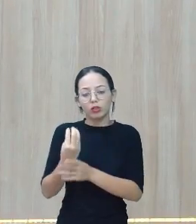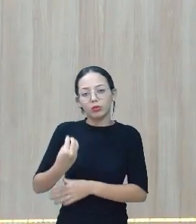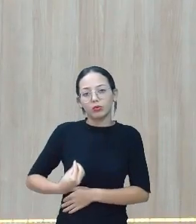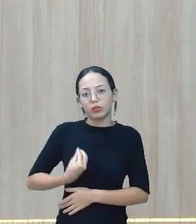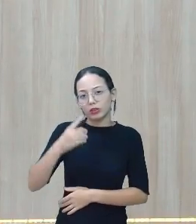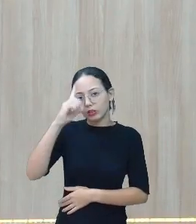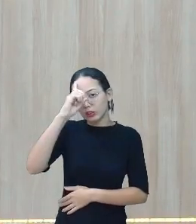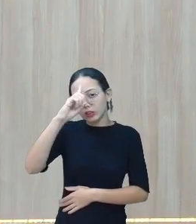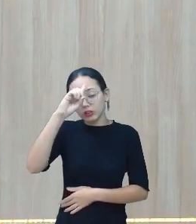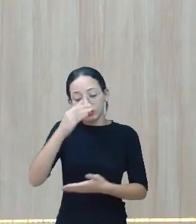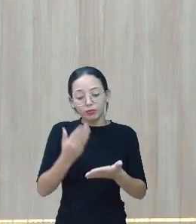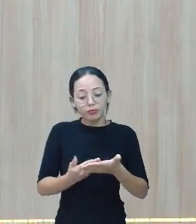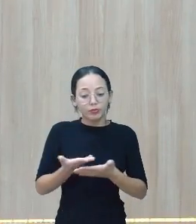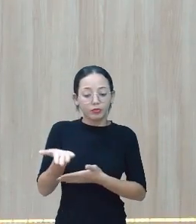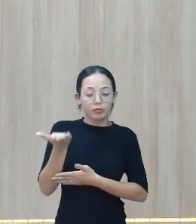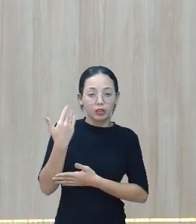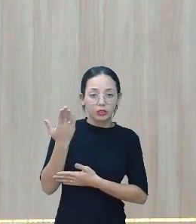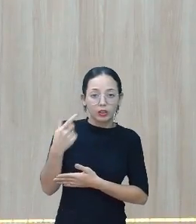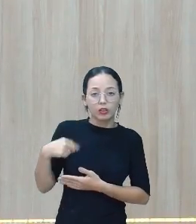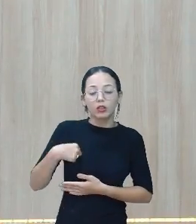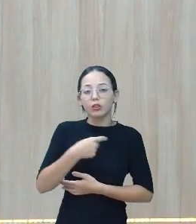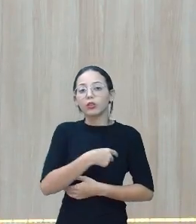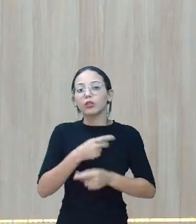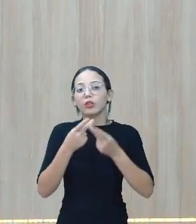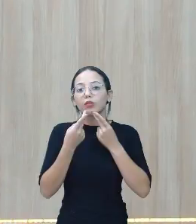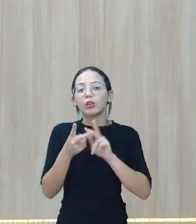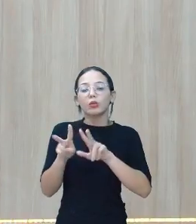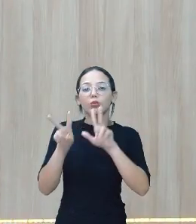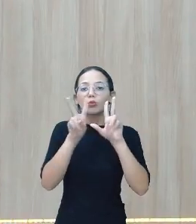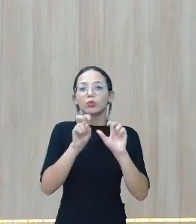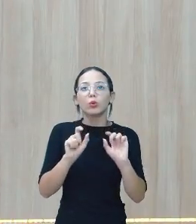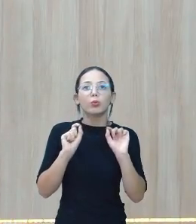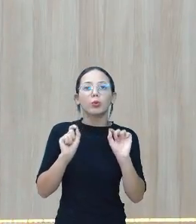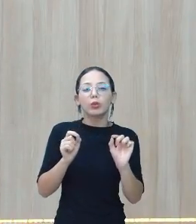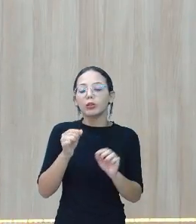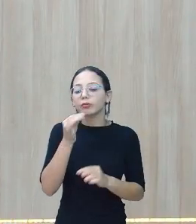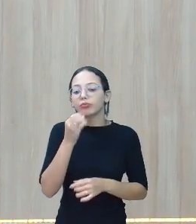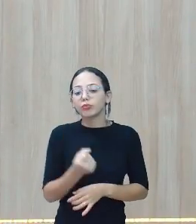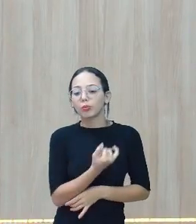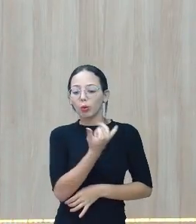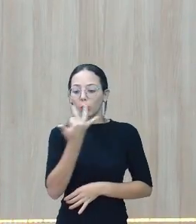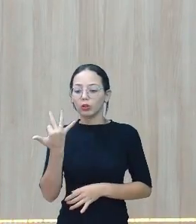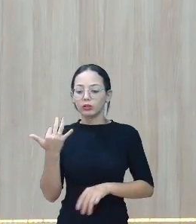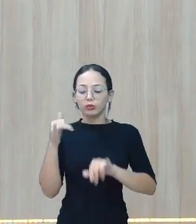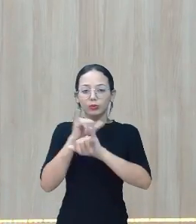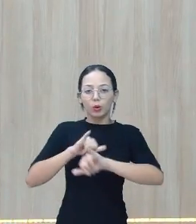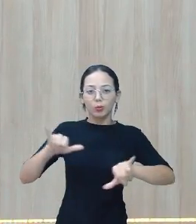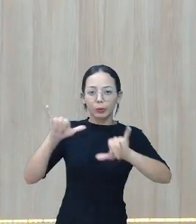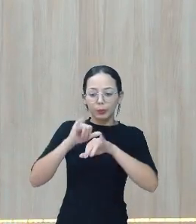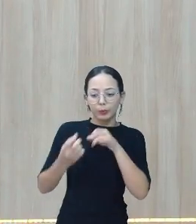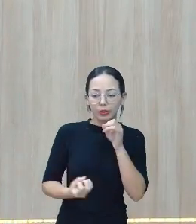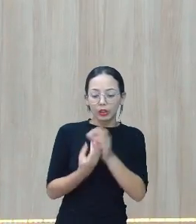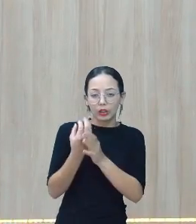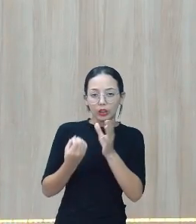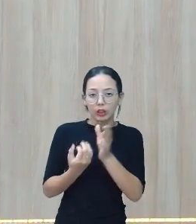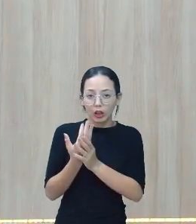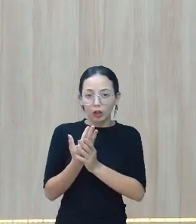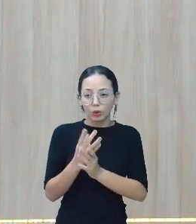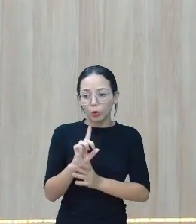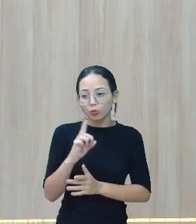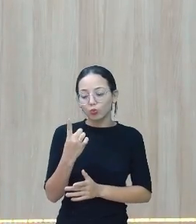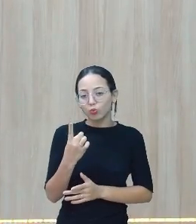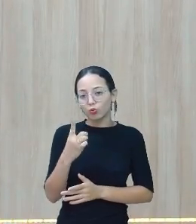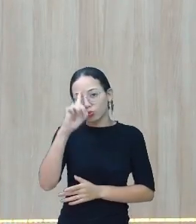dia. Na aula anterior, a gente falou basicamente assim da quantidade de informações que são geradas durante um